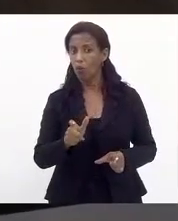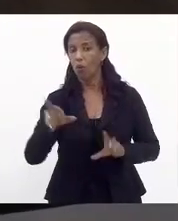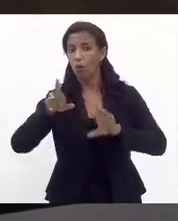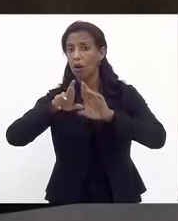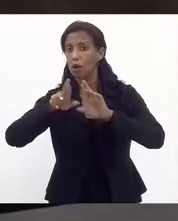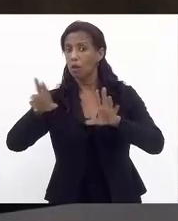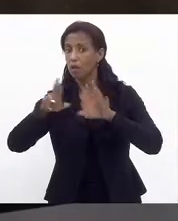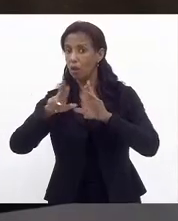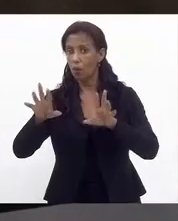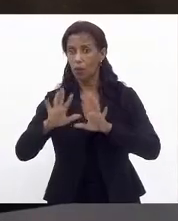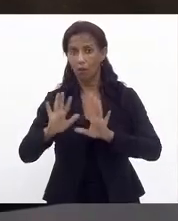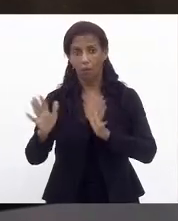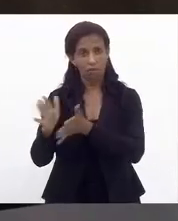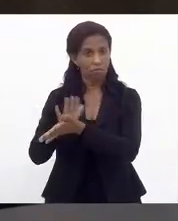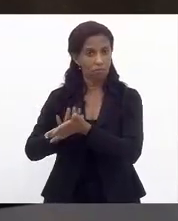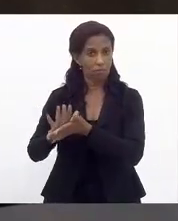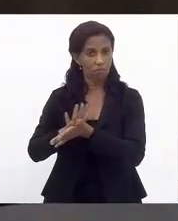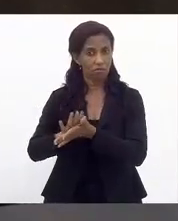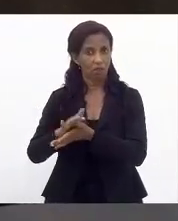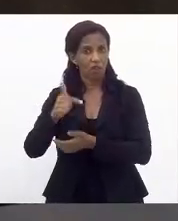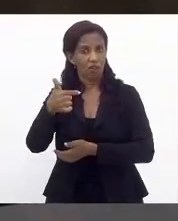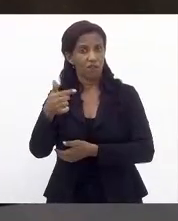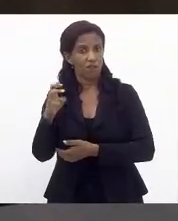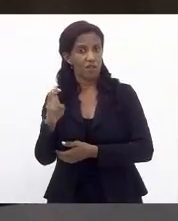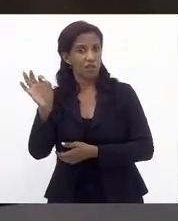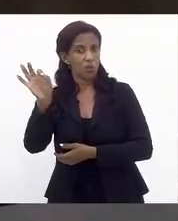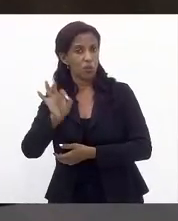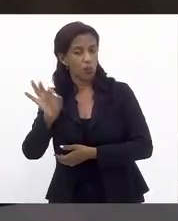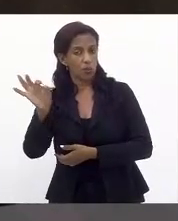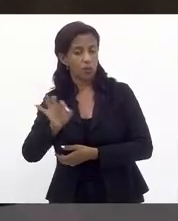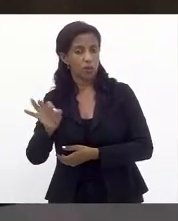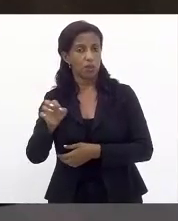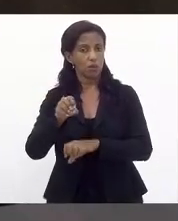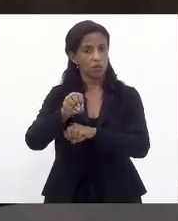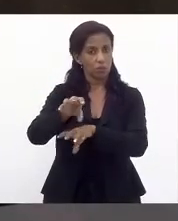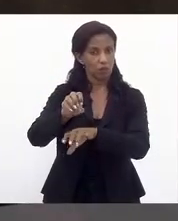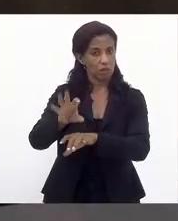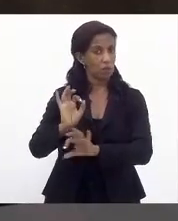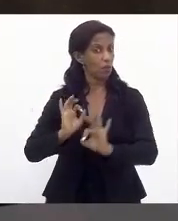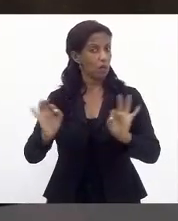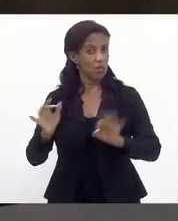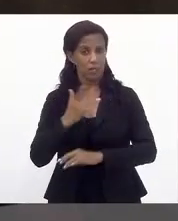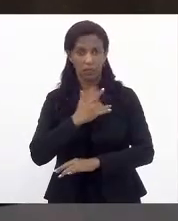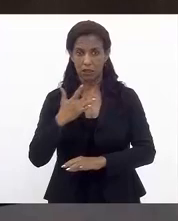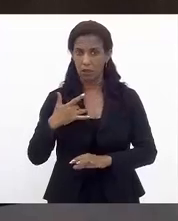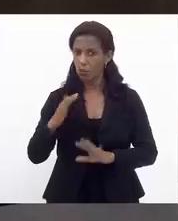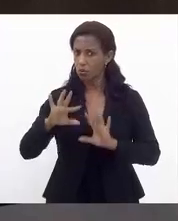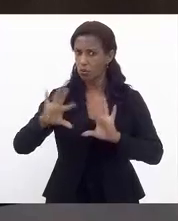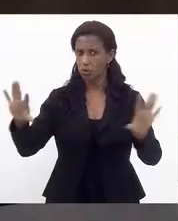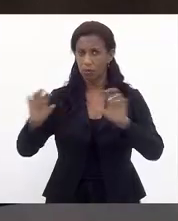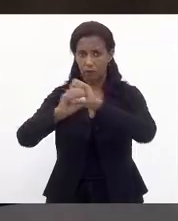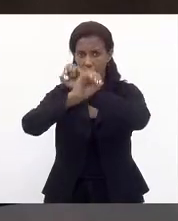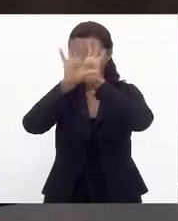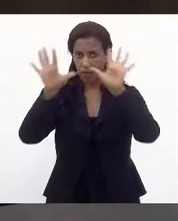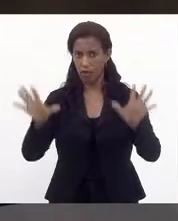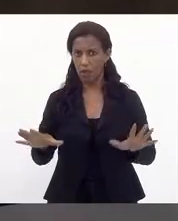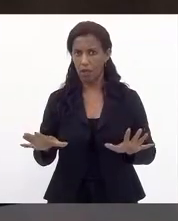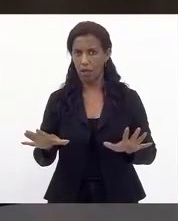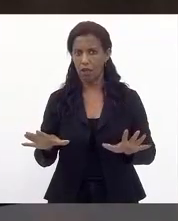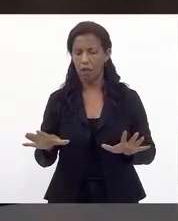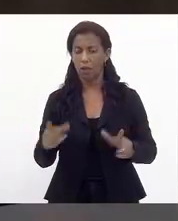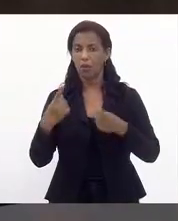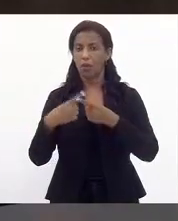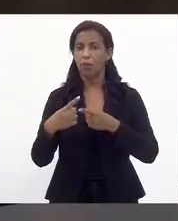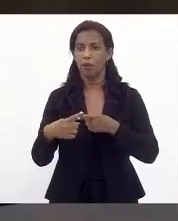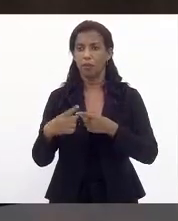é vai se dar nos 25 porcento da educação os dois por cento da saúde para ficar bem claro porque essa